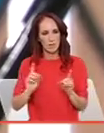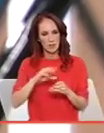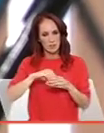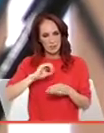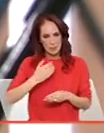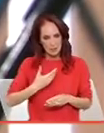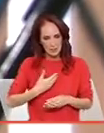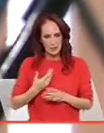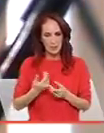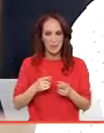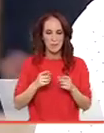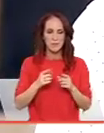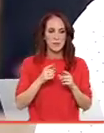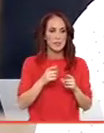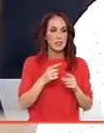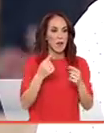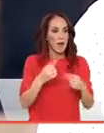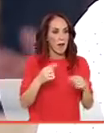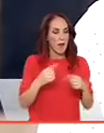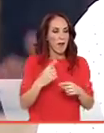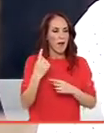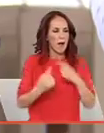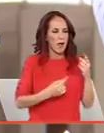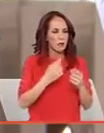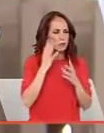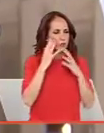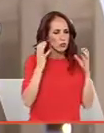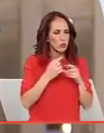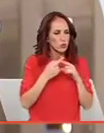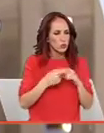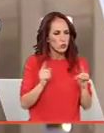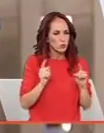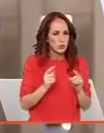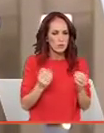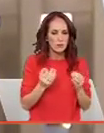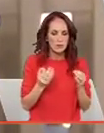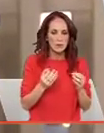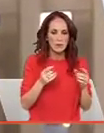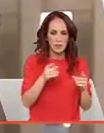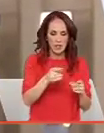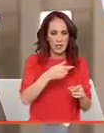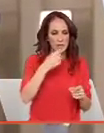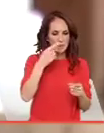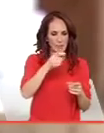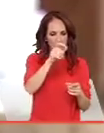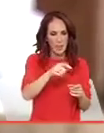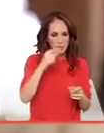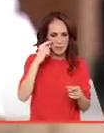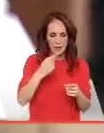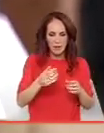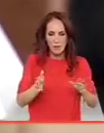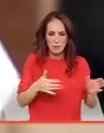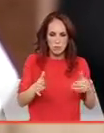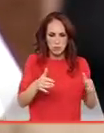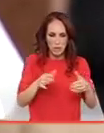em um também encontramos aqui alguns instrumentos algumas unidades nós já dão um especialista de em produções